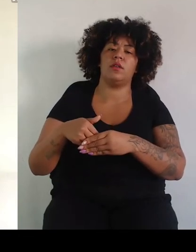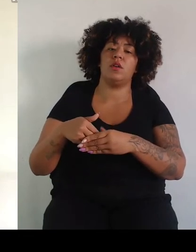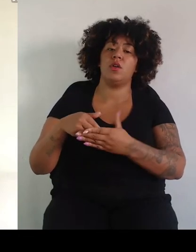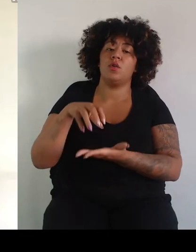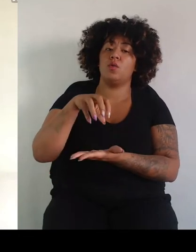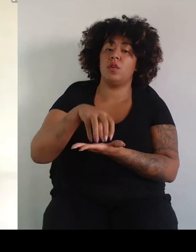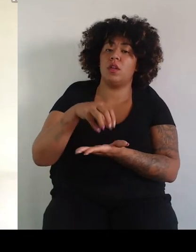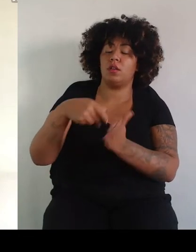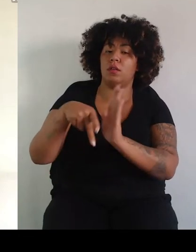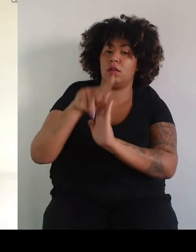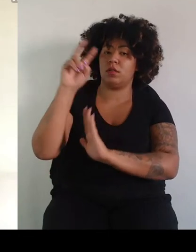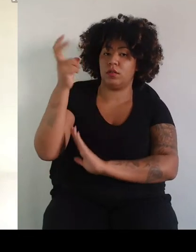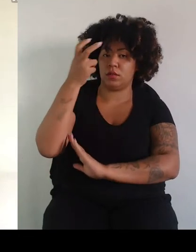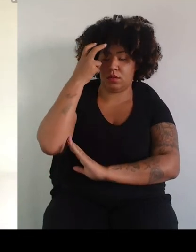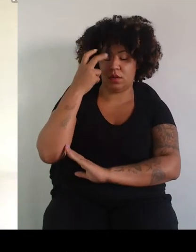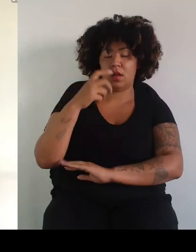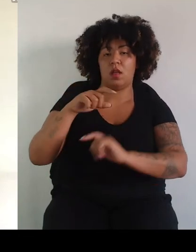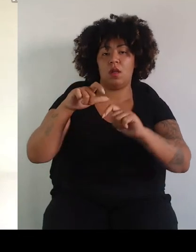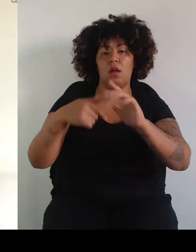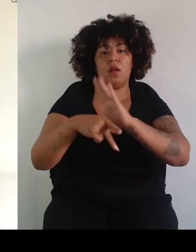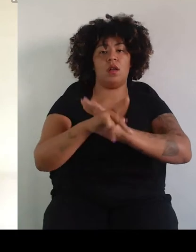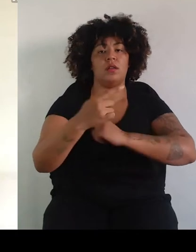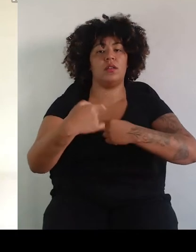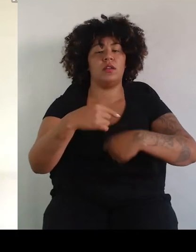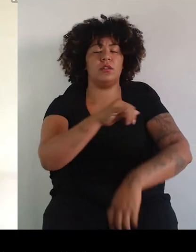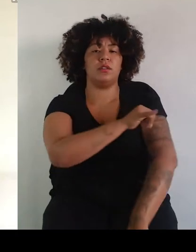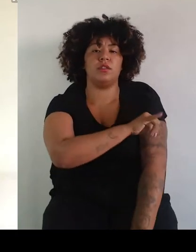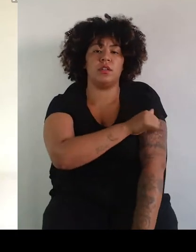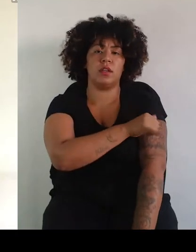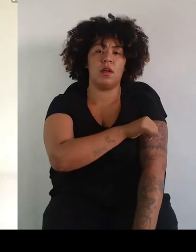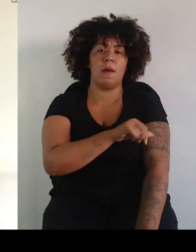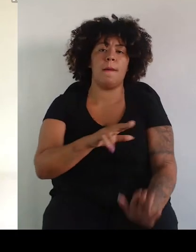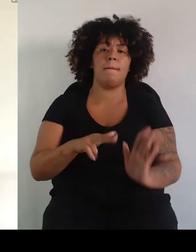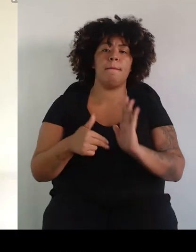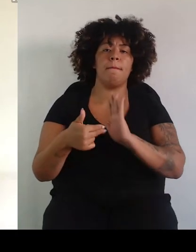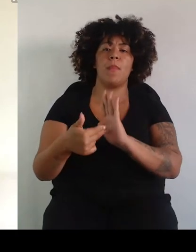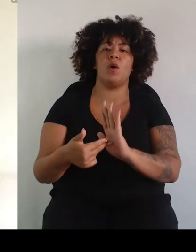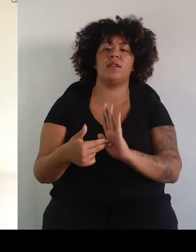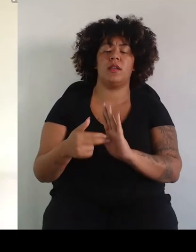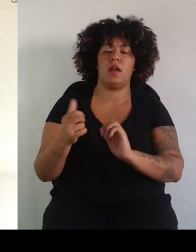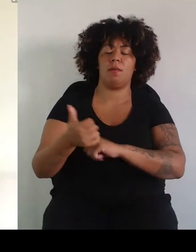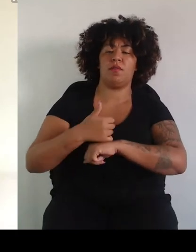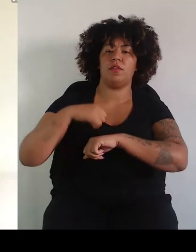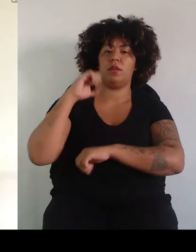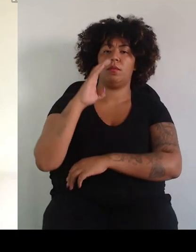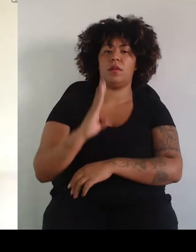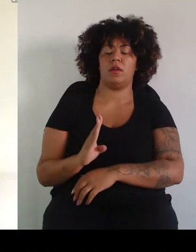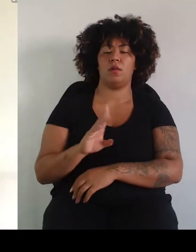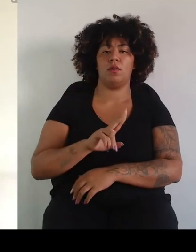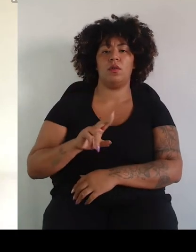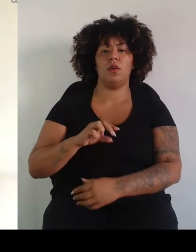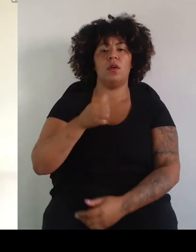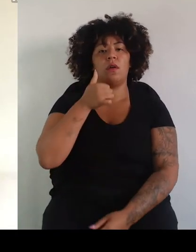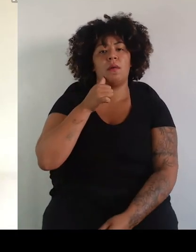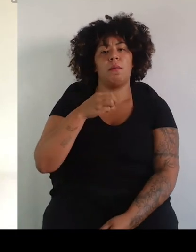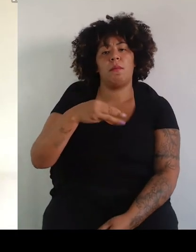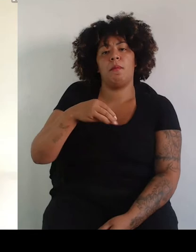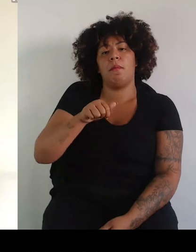Janeiro expõe a pintora brasileira Márcia Falcão